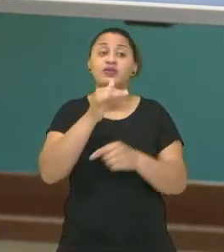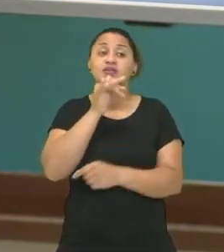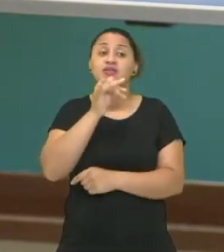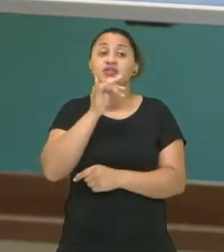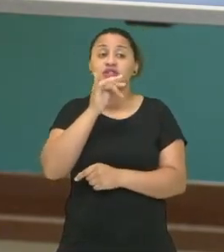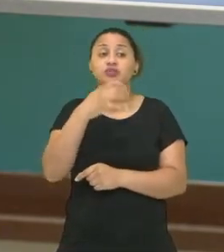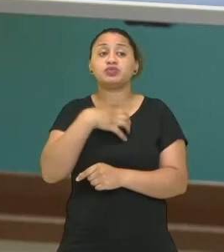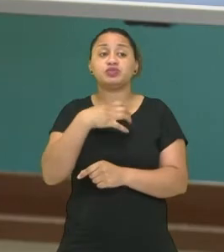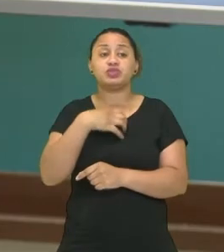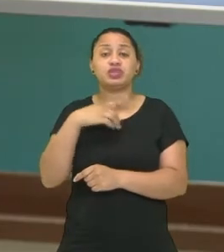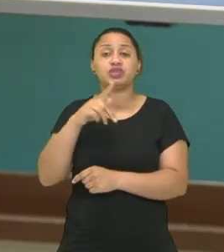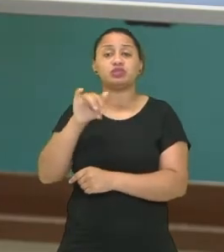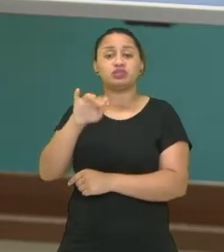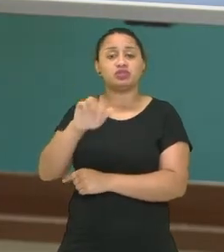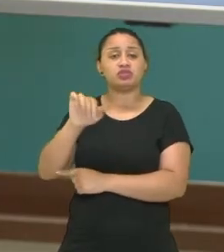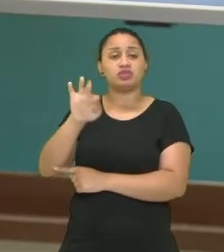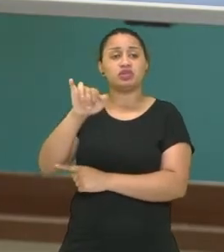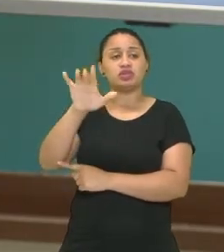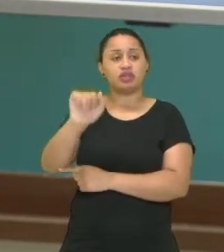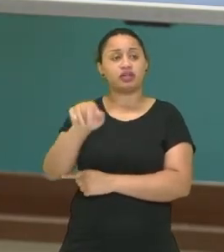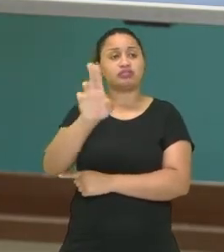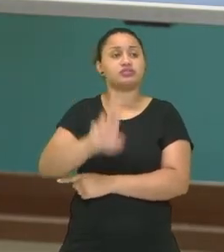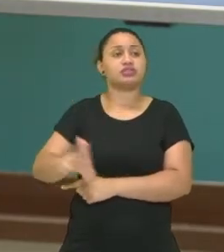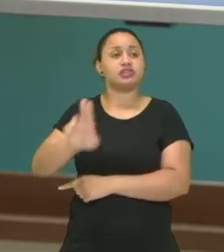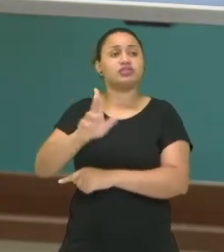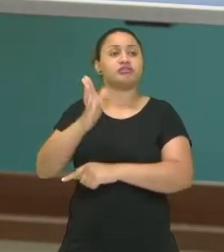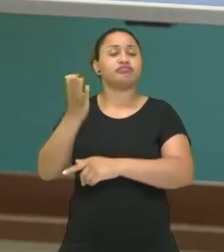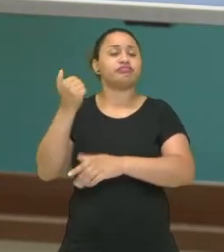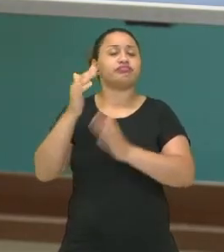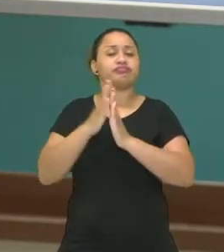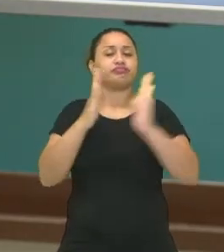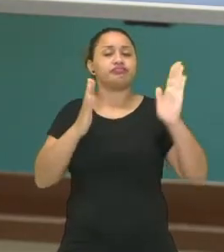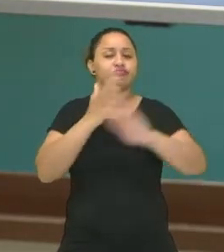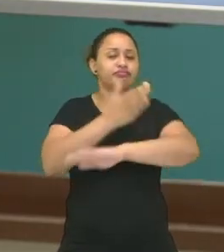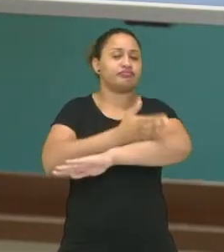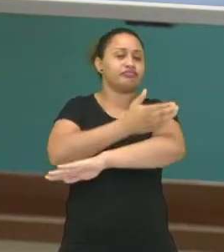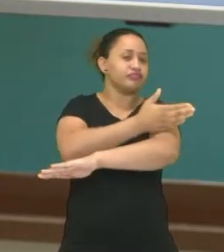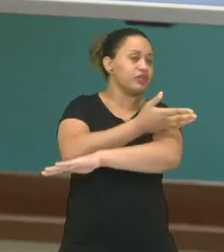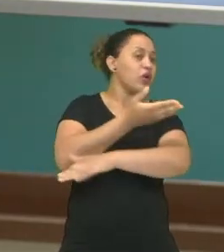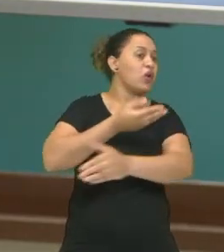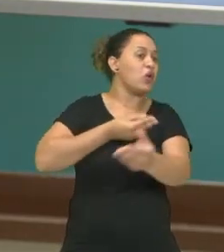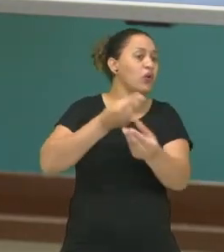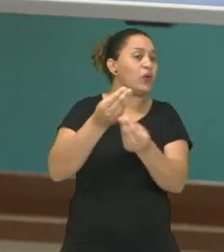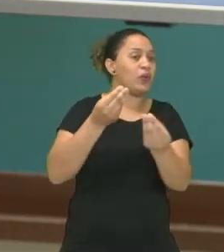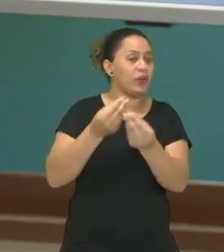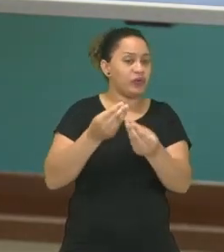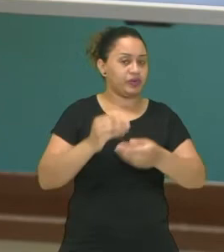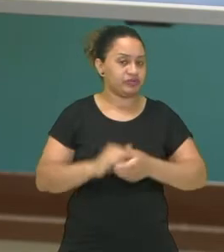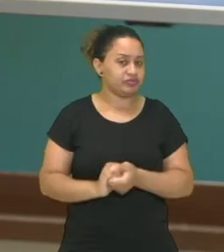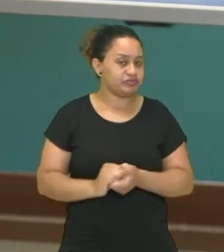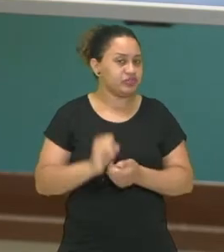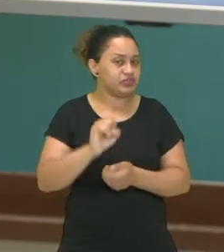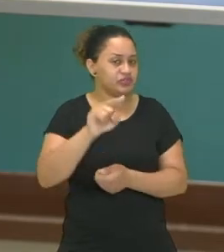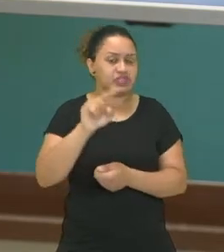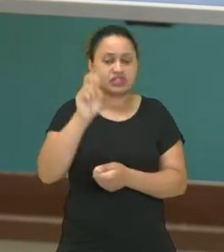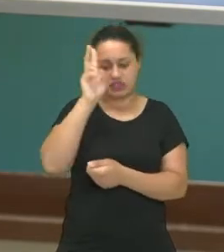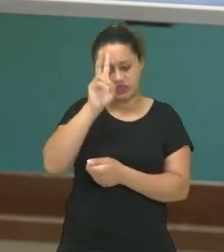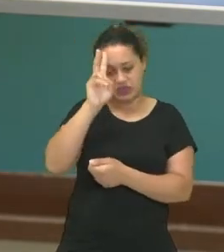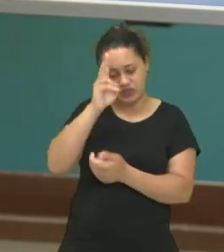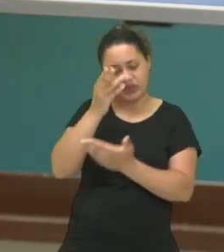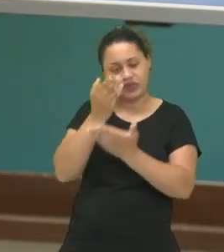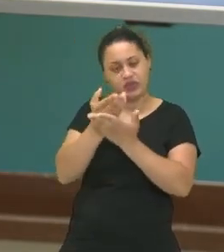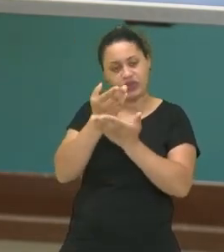de como a ginástica era utilizada no período pré-histórico. Se você não lembra lá das aulas